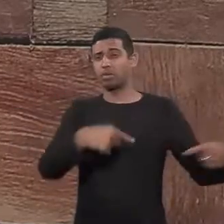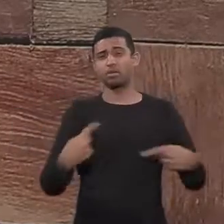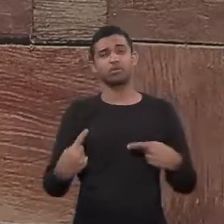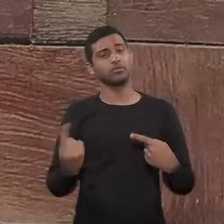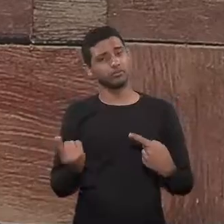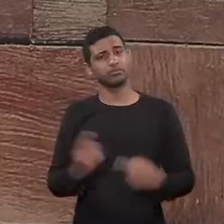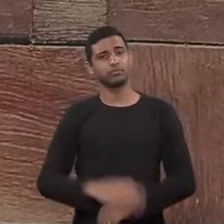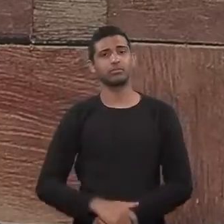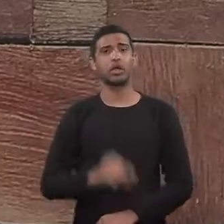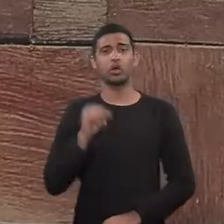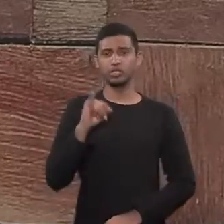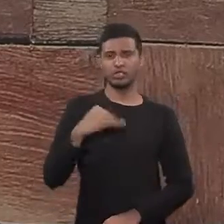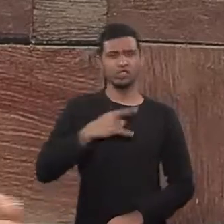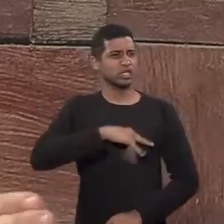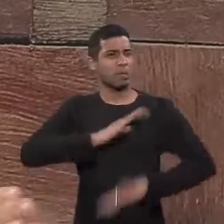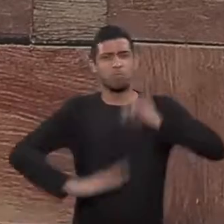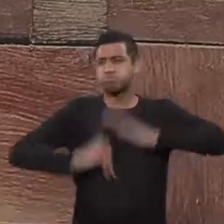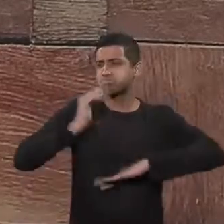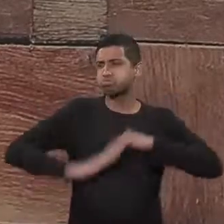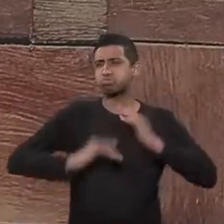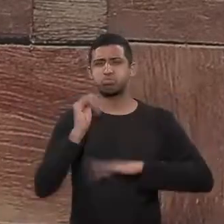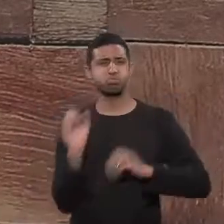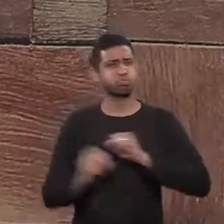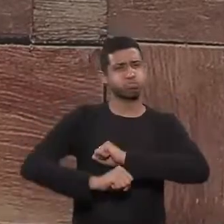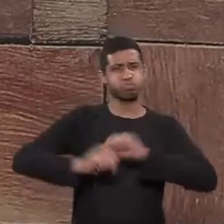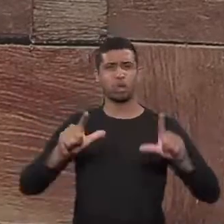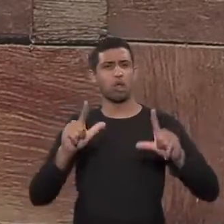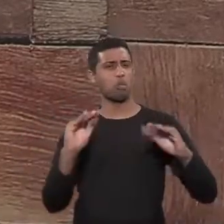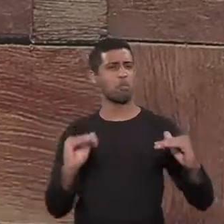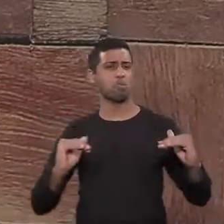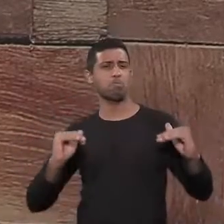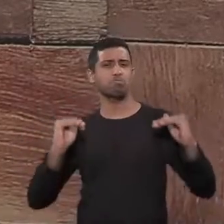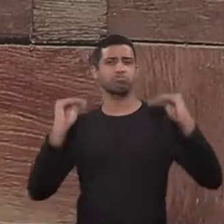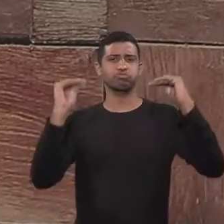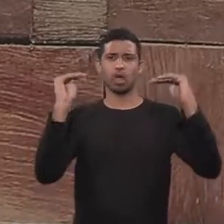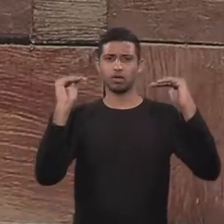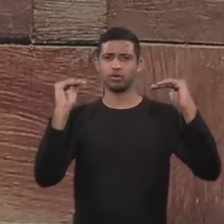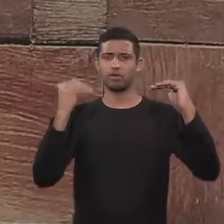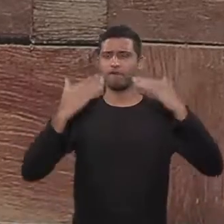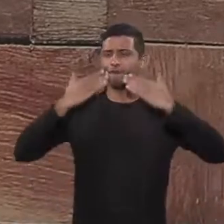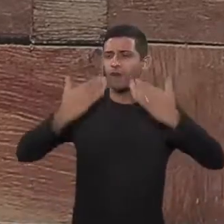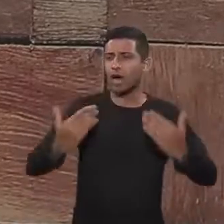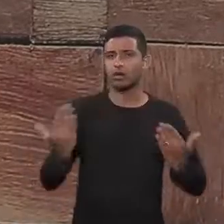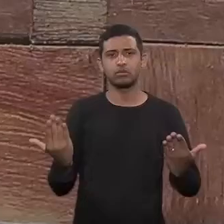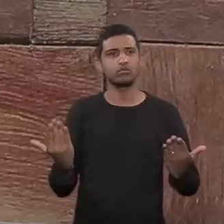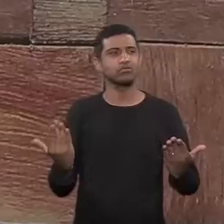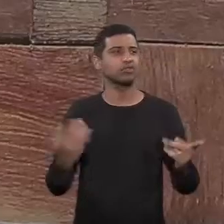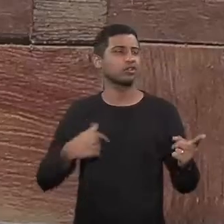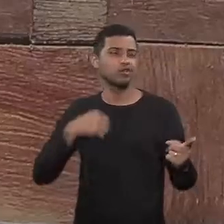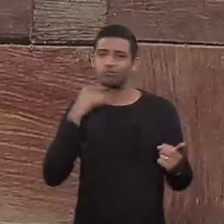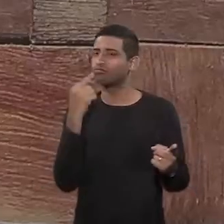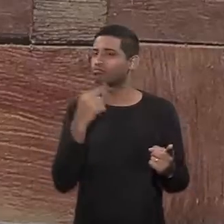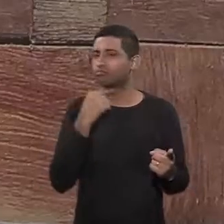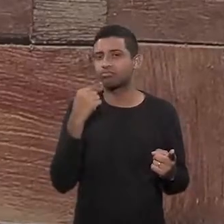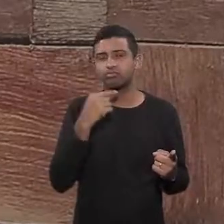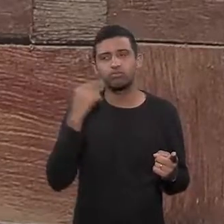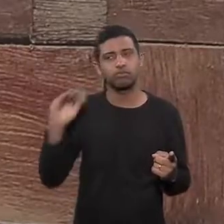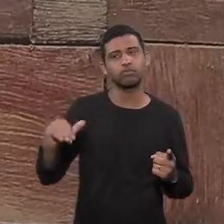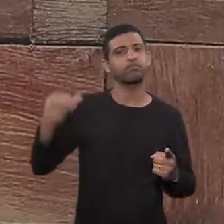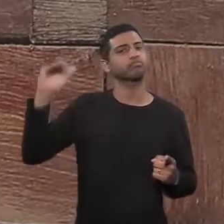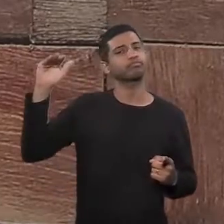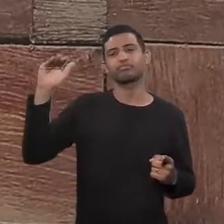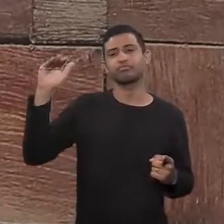você não é o cara, né? Não é a pessoa que está ali na frente, você talvez não alcance um lugar ao